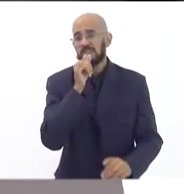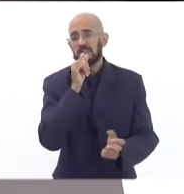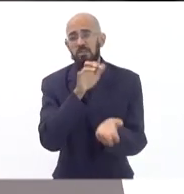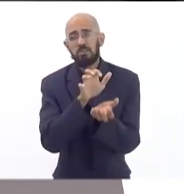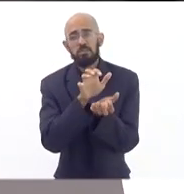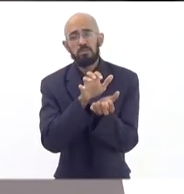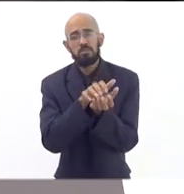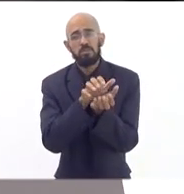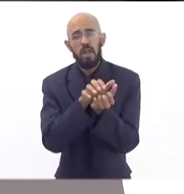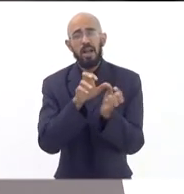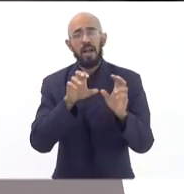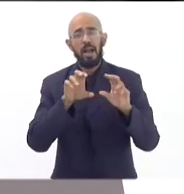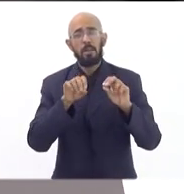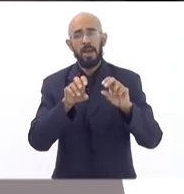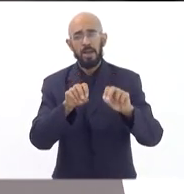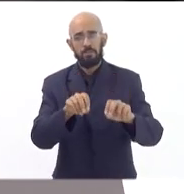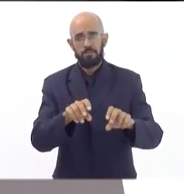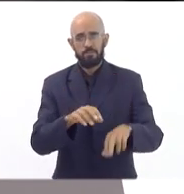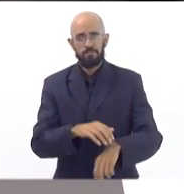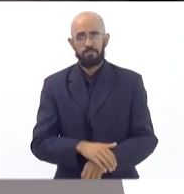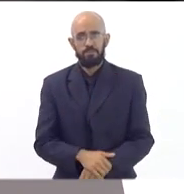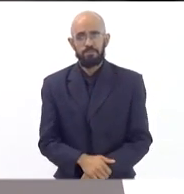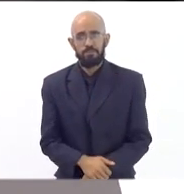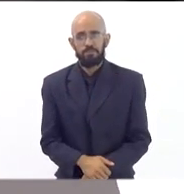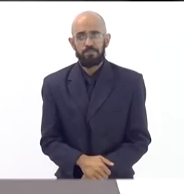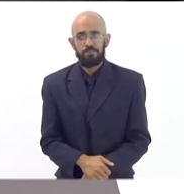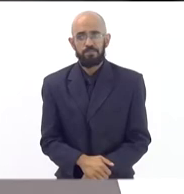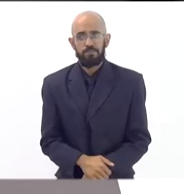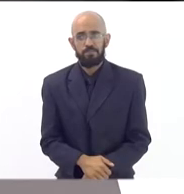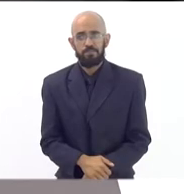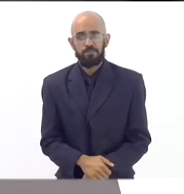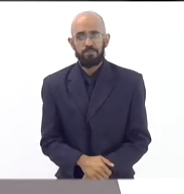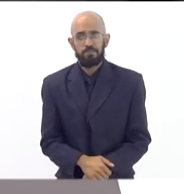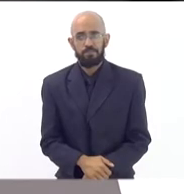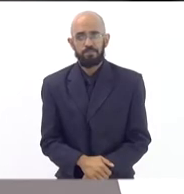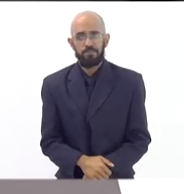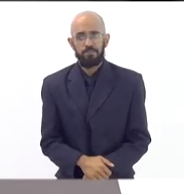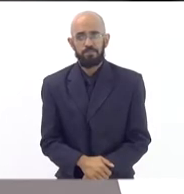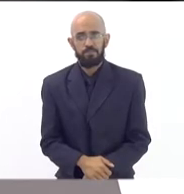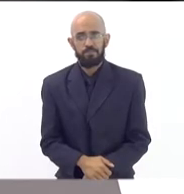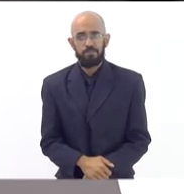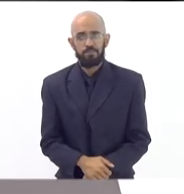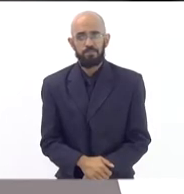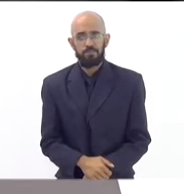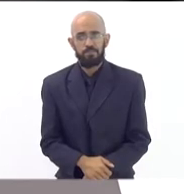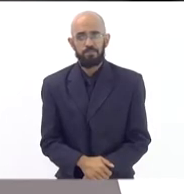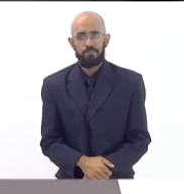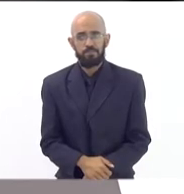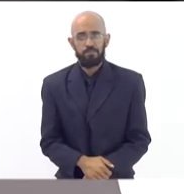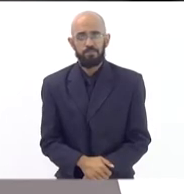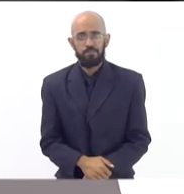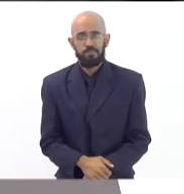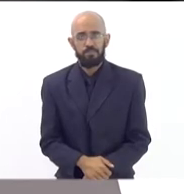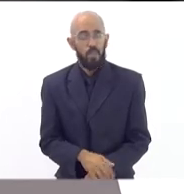Cruz Senador Camará na loja do tráfico da plataforma